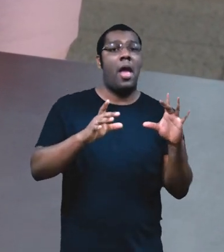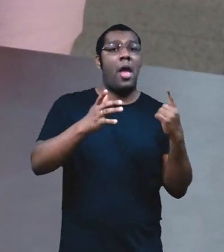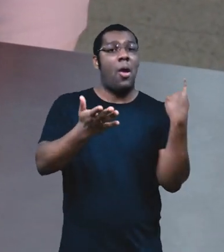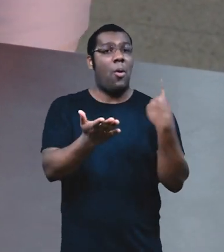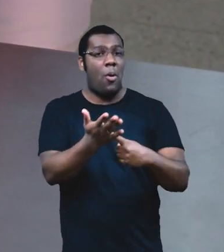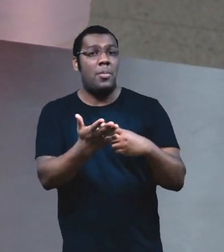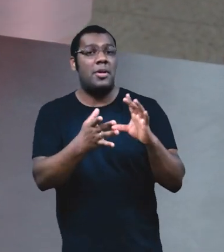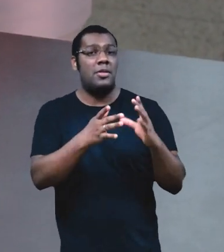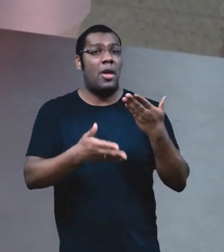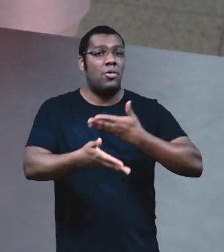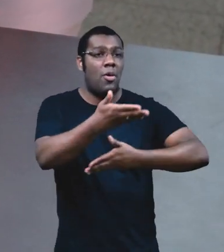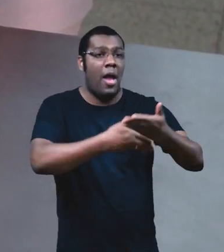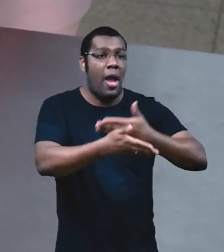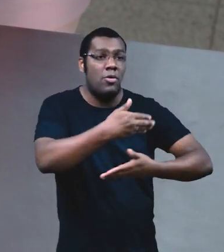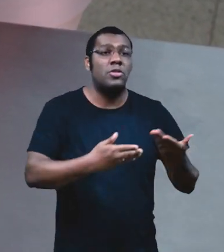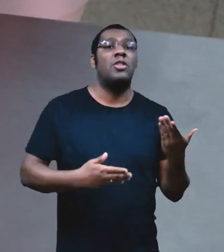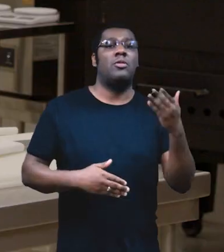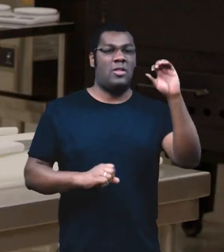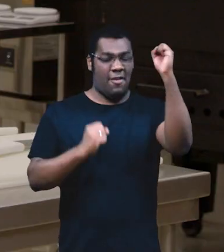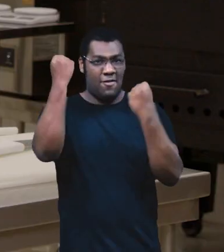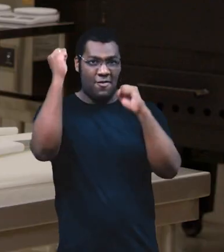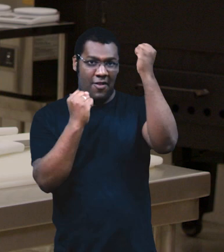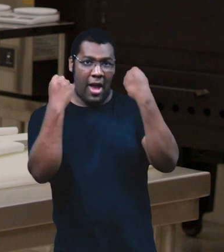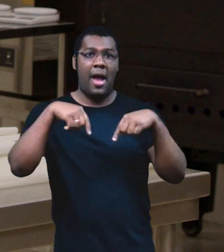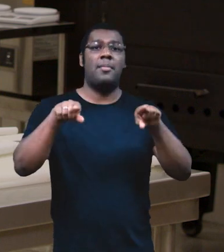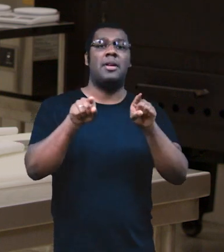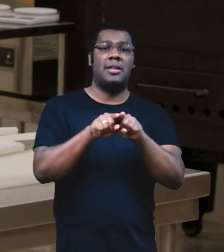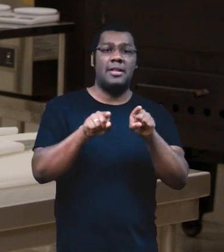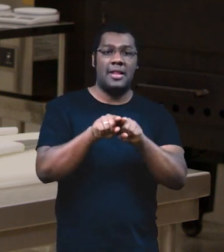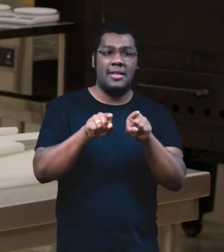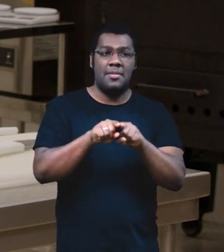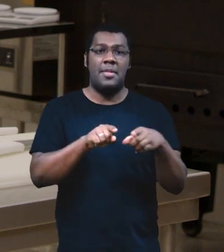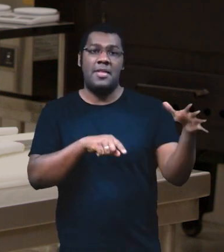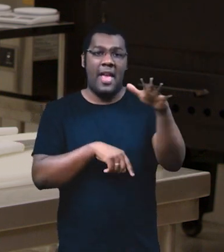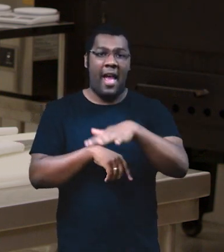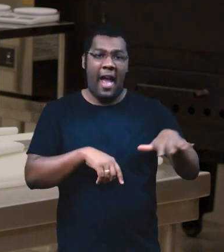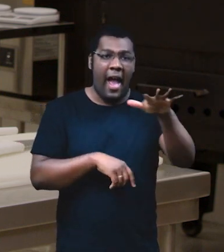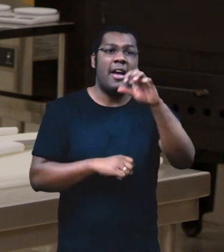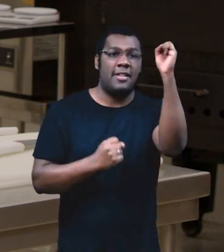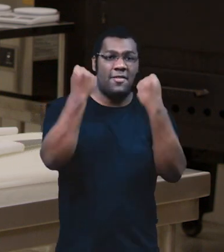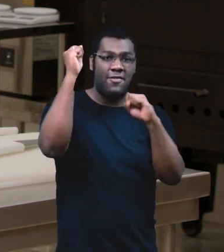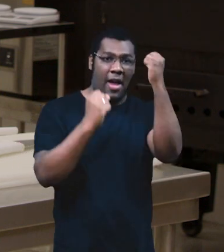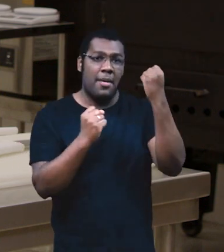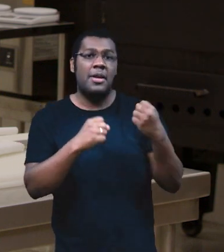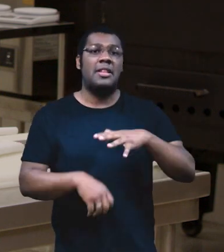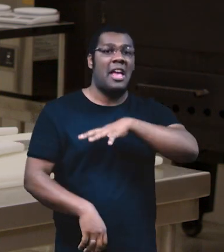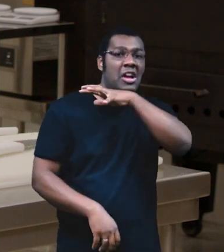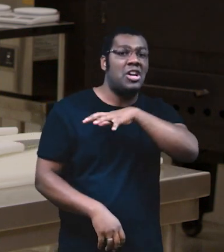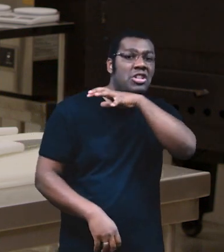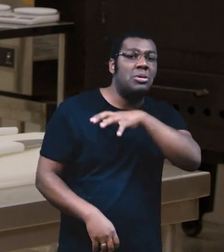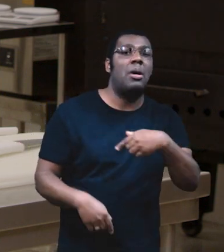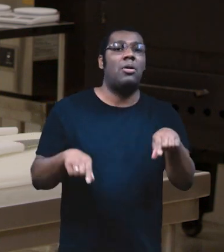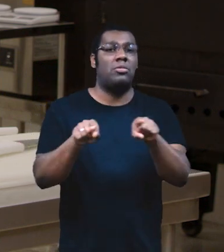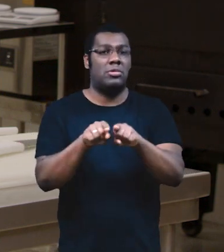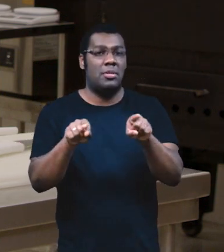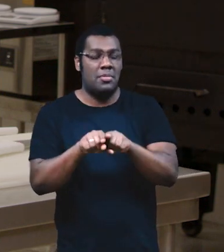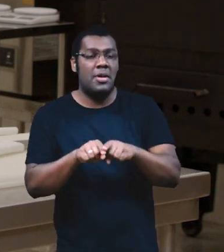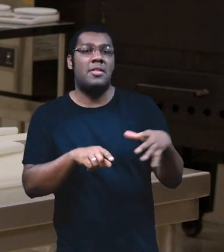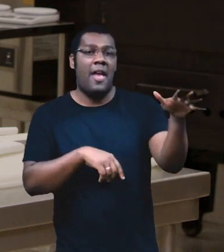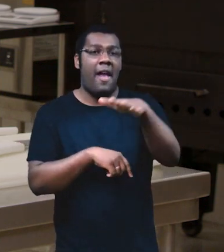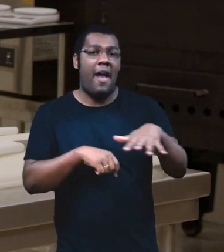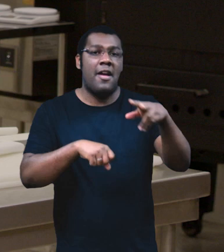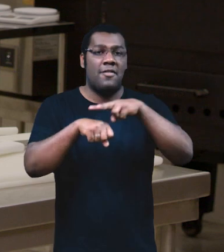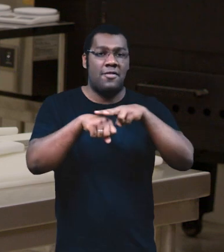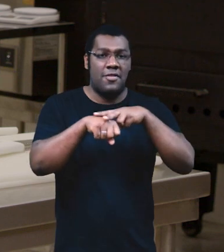2 laboratórios que nós teremos da parte animal e da parte vegetal. As indústrias vão possibilitar a produção, com isso nós poderemos colocar